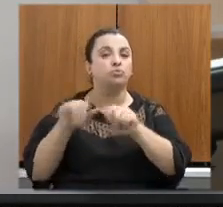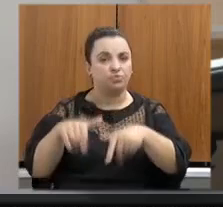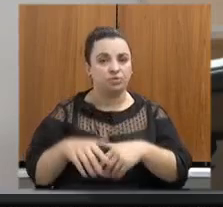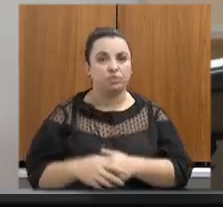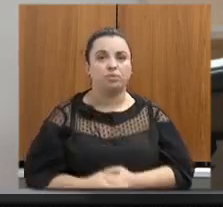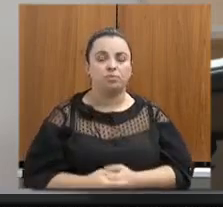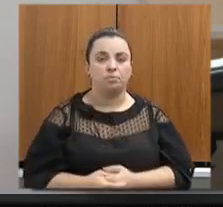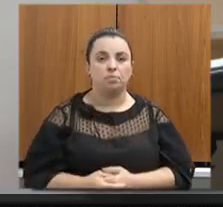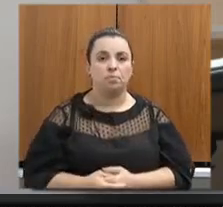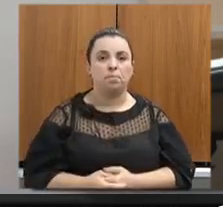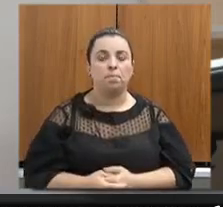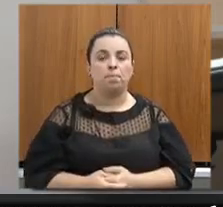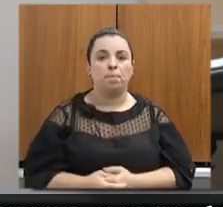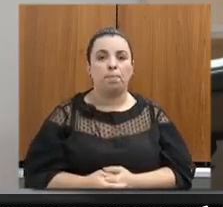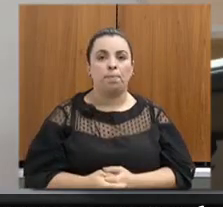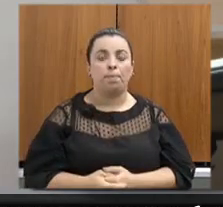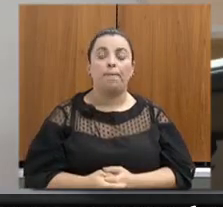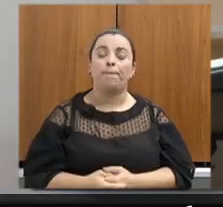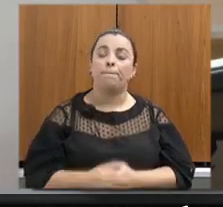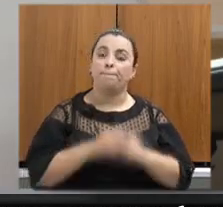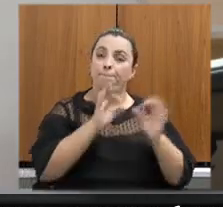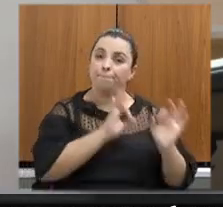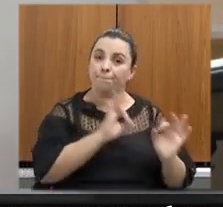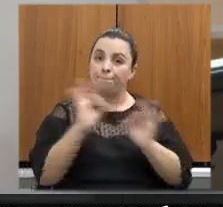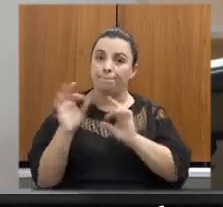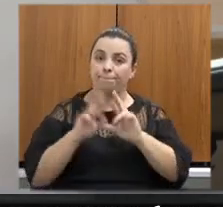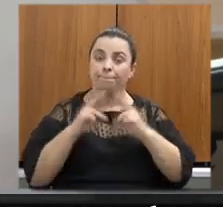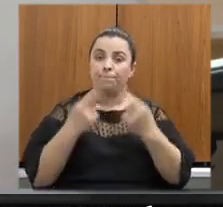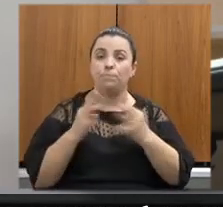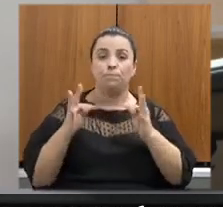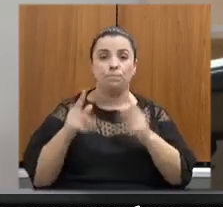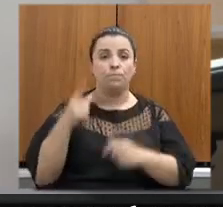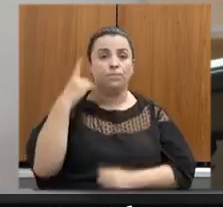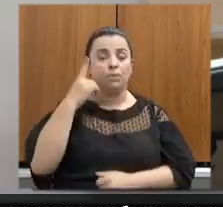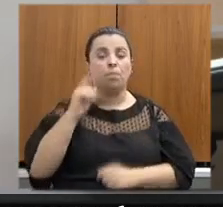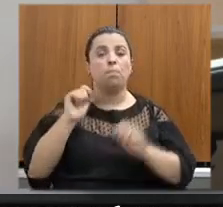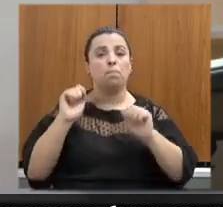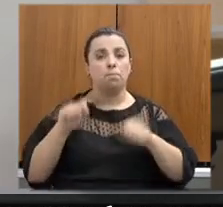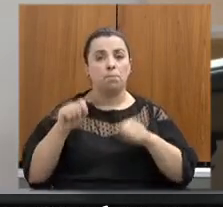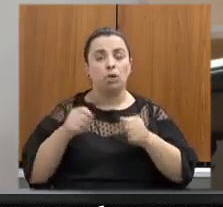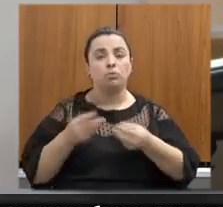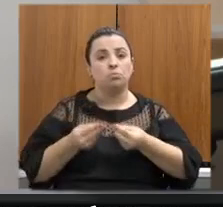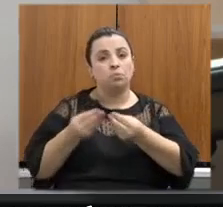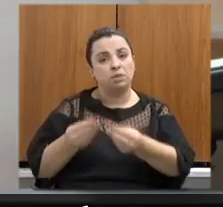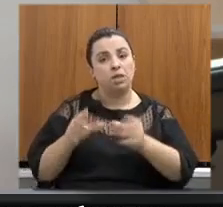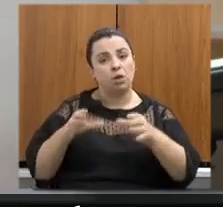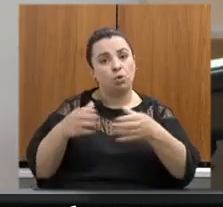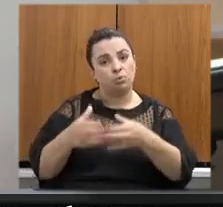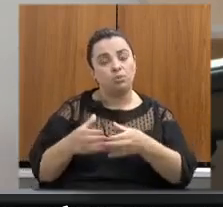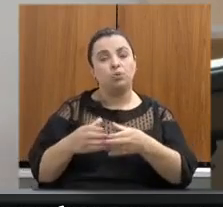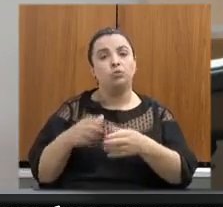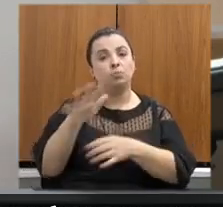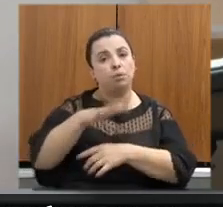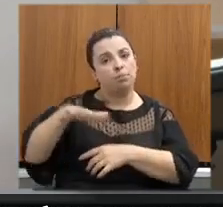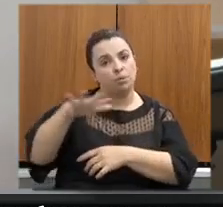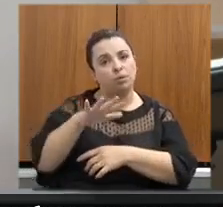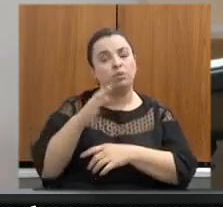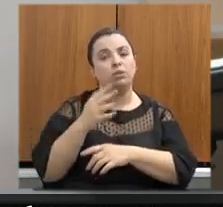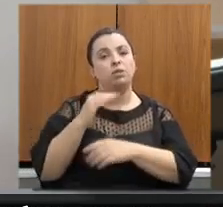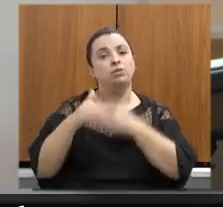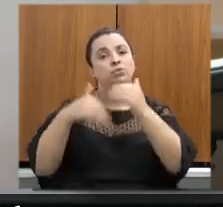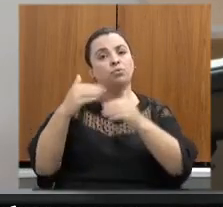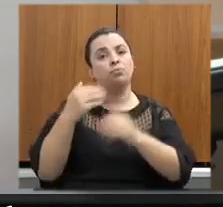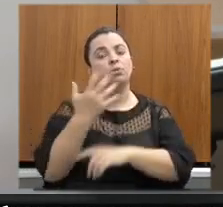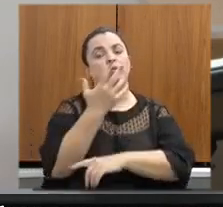considerações finais. No decorrer da reunião, os deputados e as deputadas poderão apresentar, na Comissão de Meio Ambiente e Desenvolvimento Sustentável, através da plataforma Siles